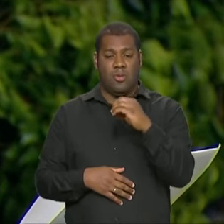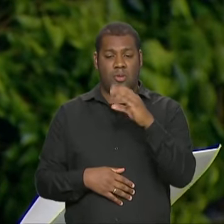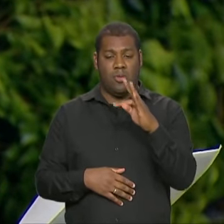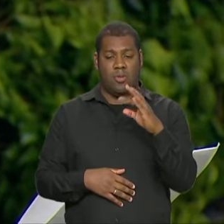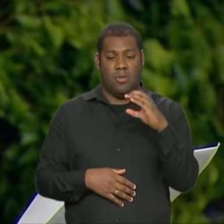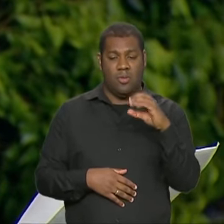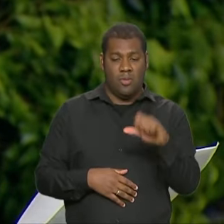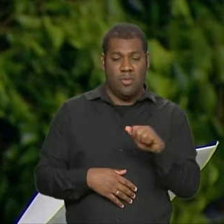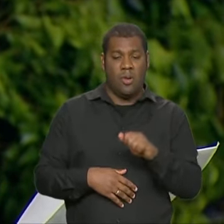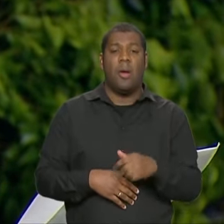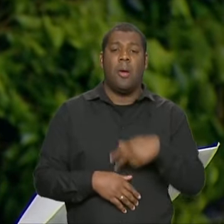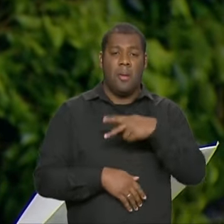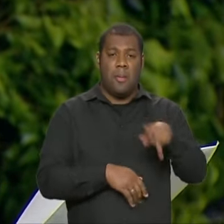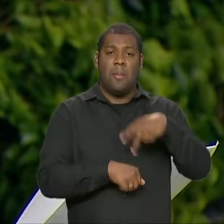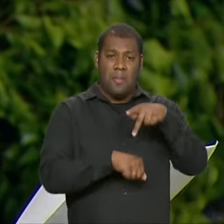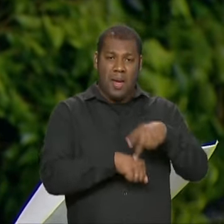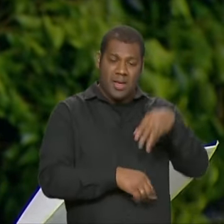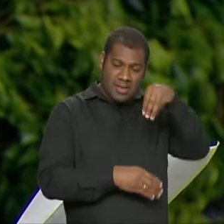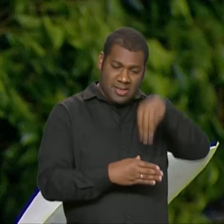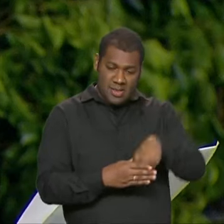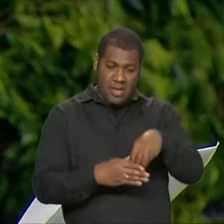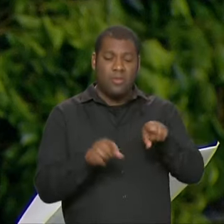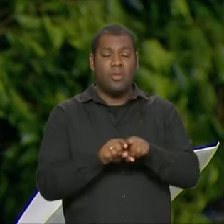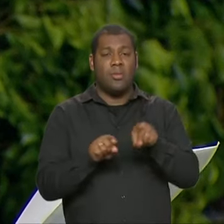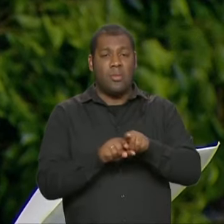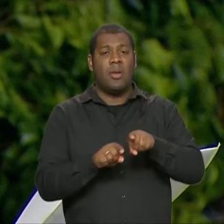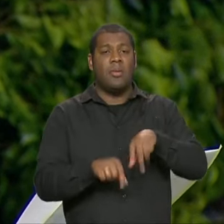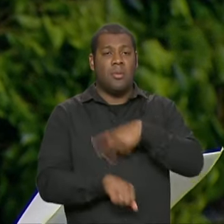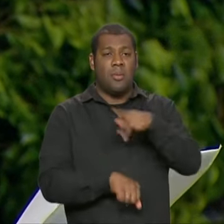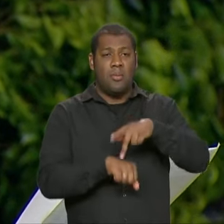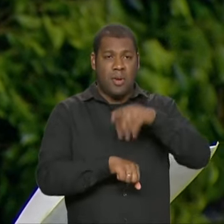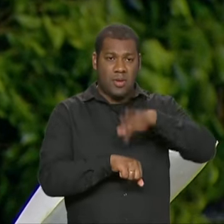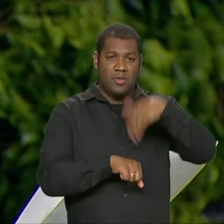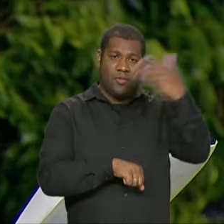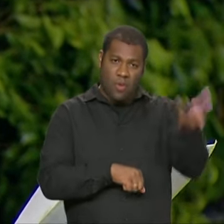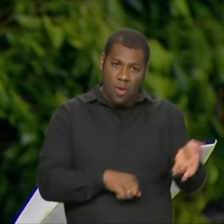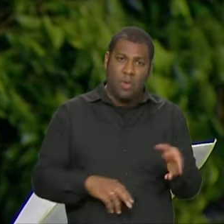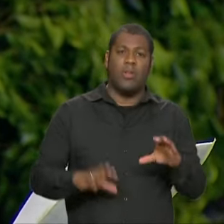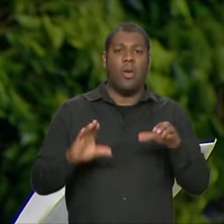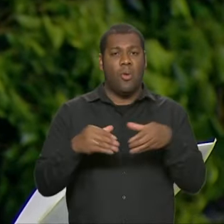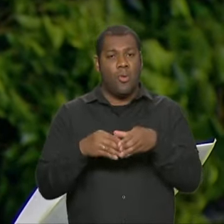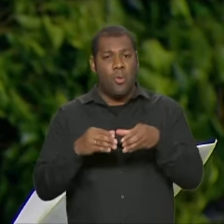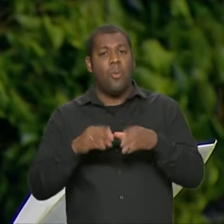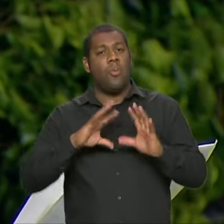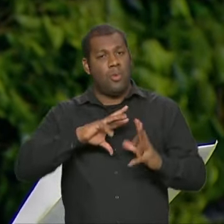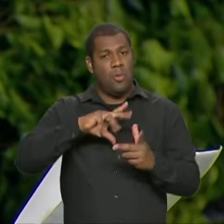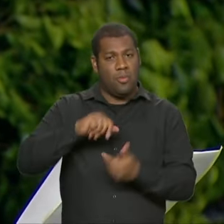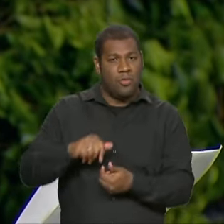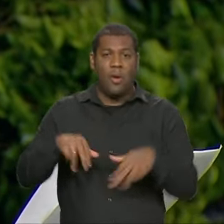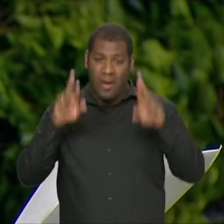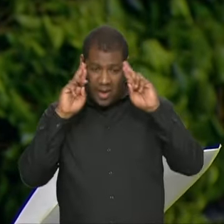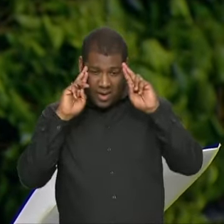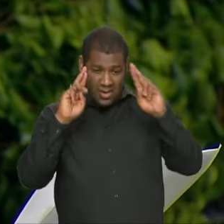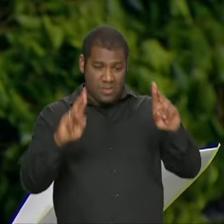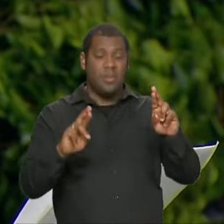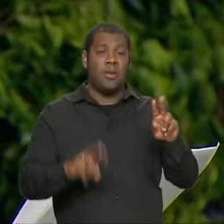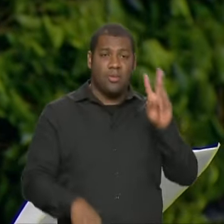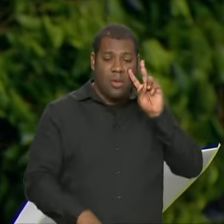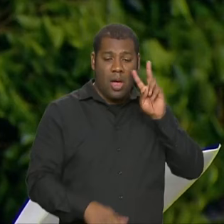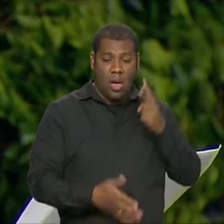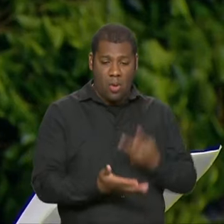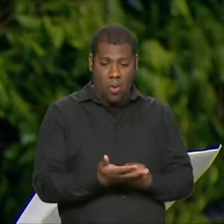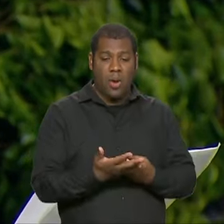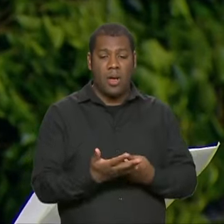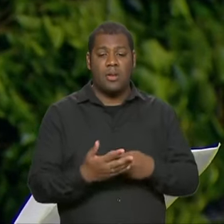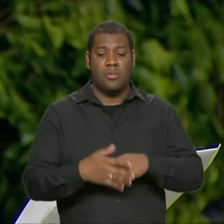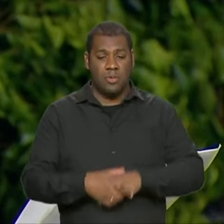para fora dos nossos países, também para a comunidade internacional, com respeito, com reconhecimento, sendo um único organismo que